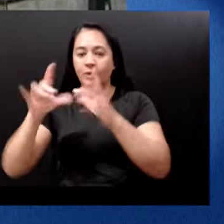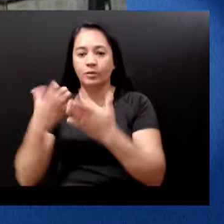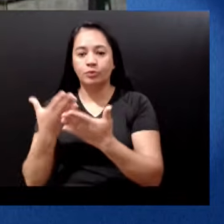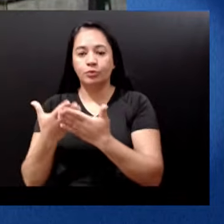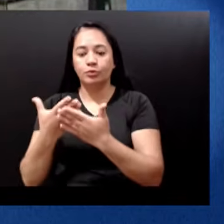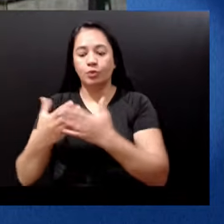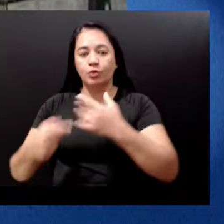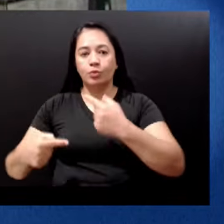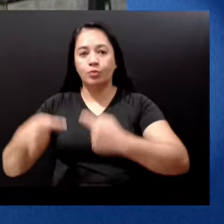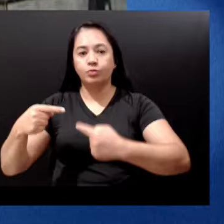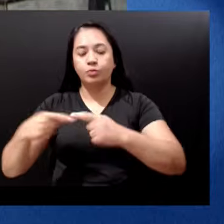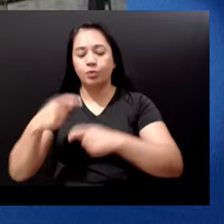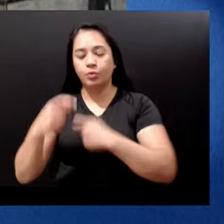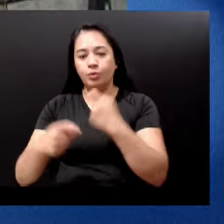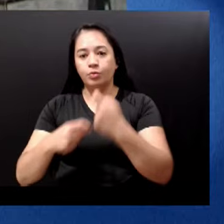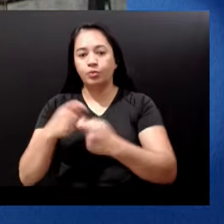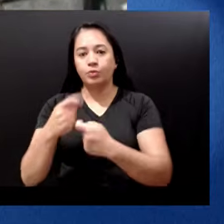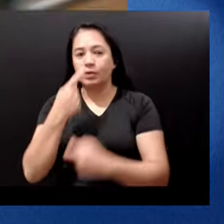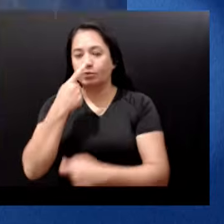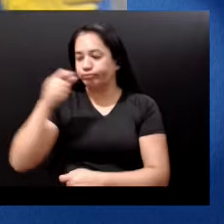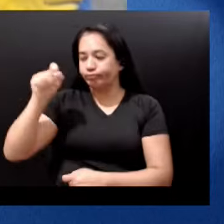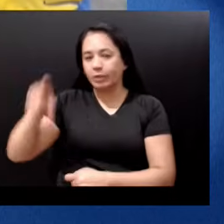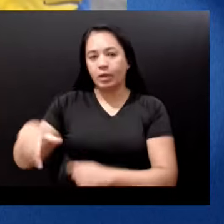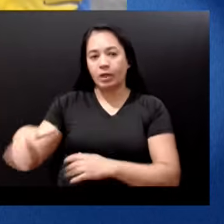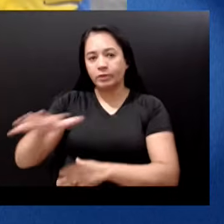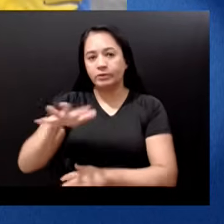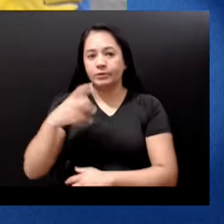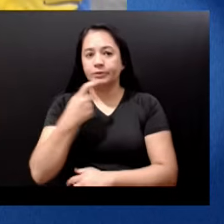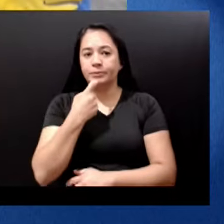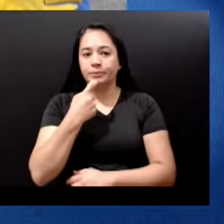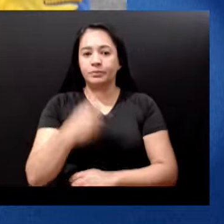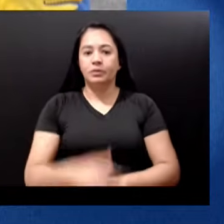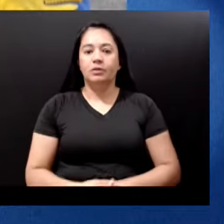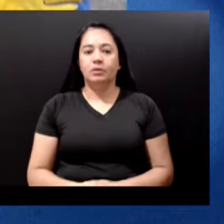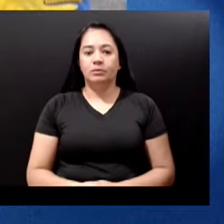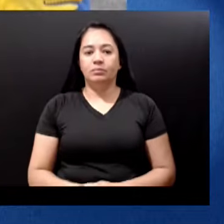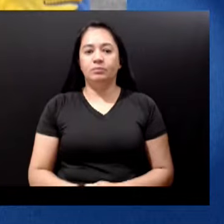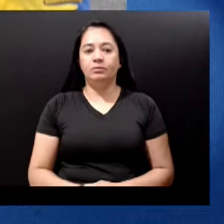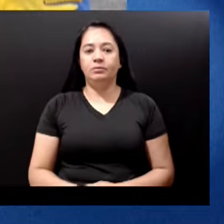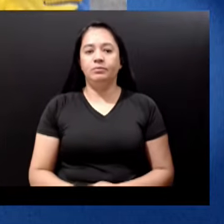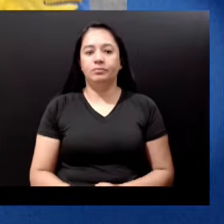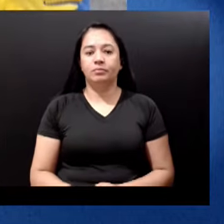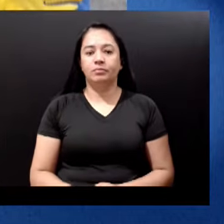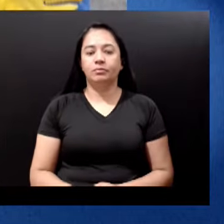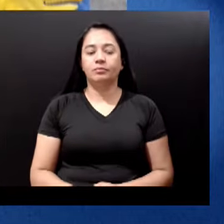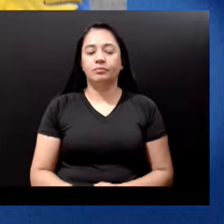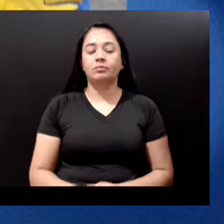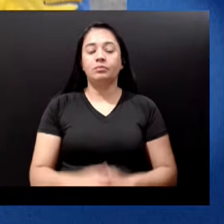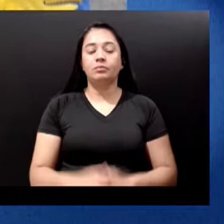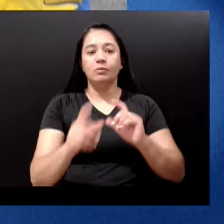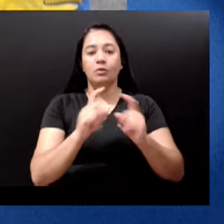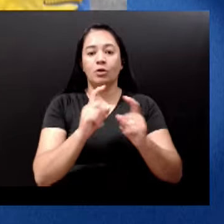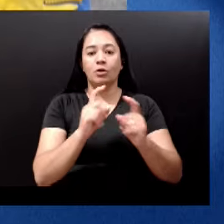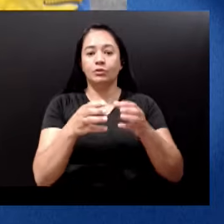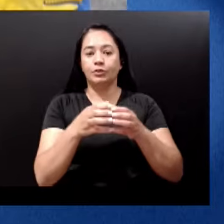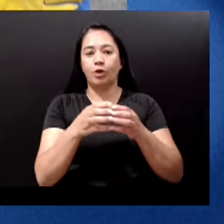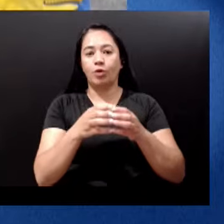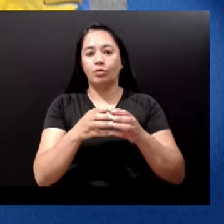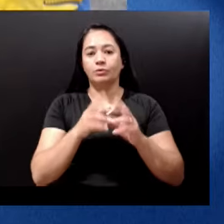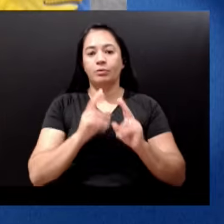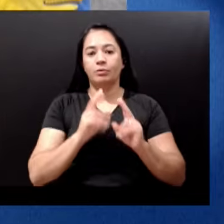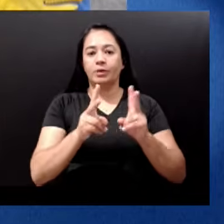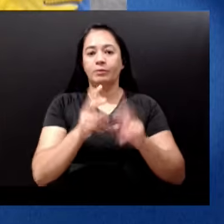de resíduos sólidos em Campinas. Sexta reunião da Comissão Permanente de Meio Ambiente traz palestra